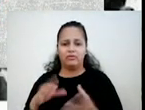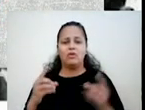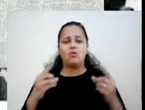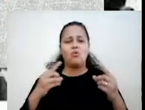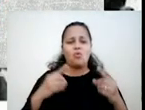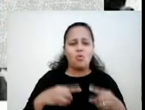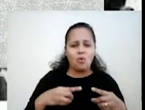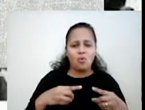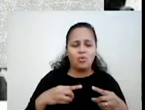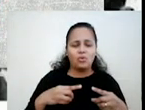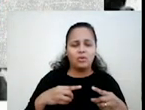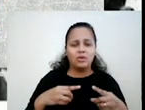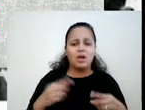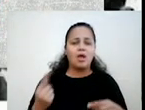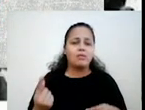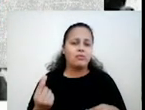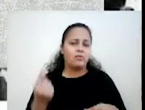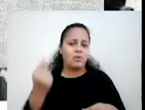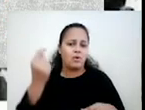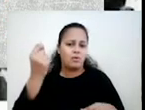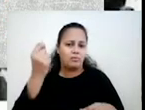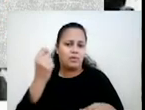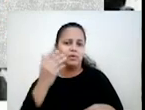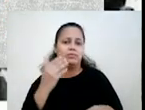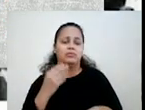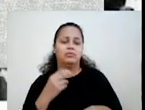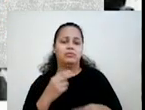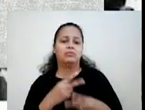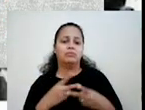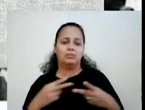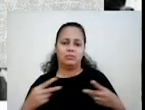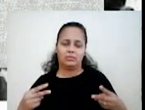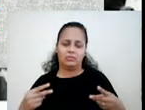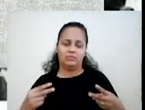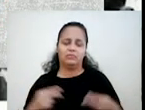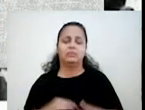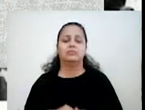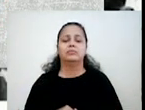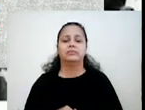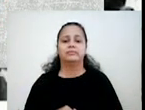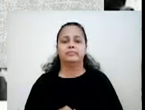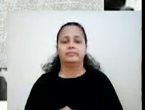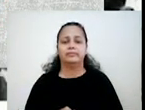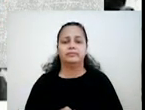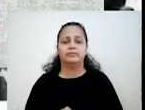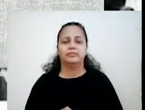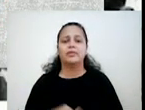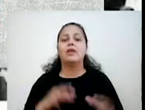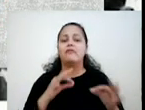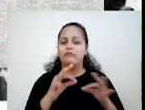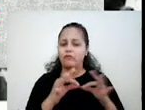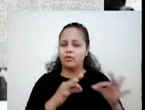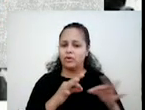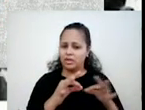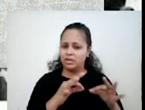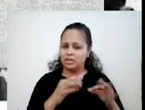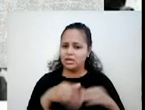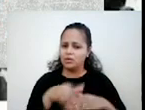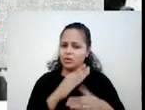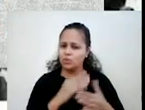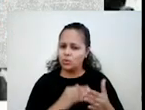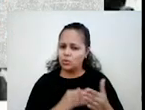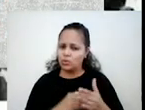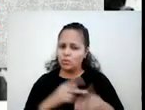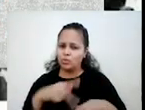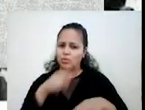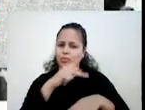o aumento do preço dos produtos. Né? Inúmeras outras greves ainda foram organizadas em todo o país